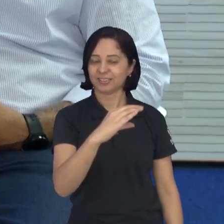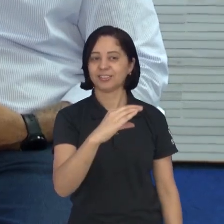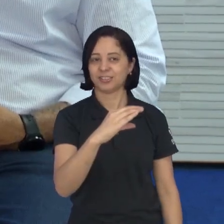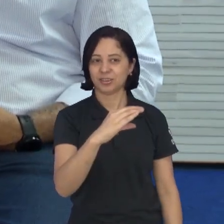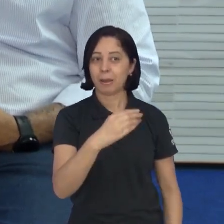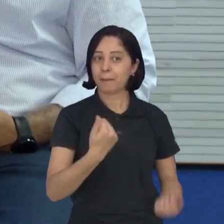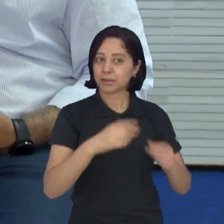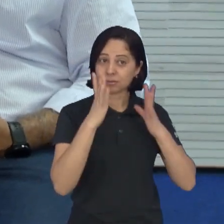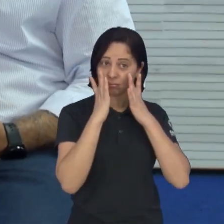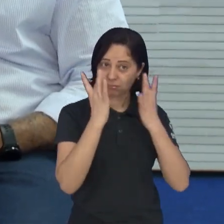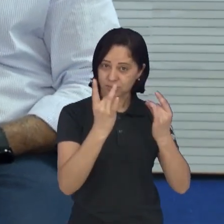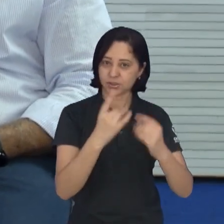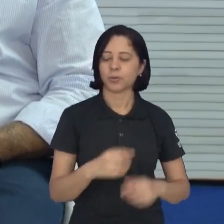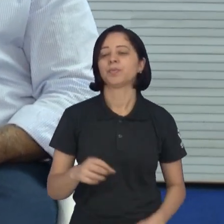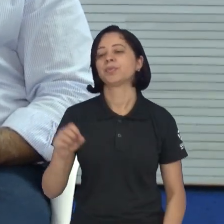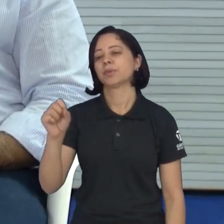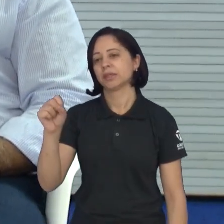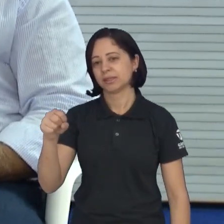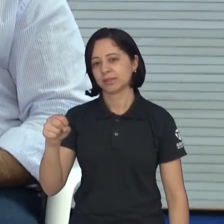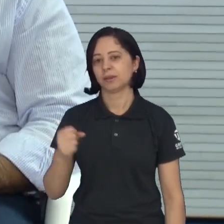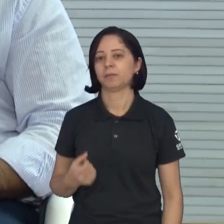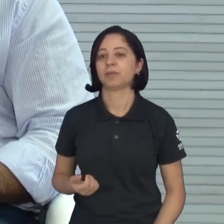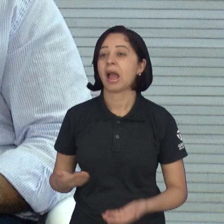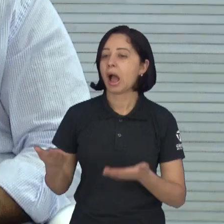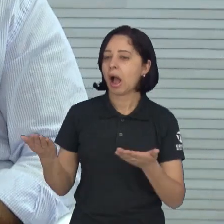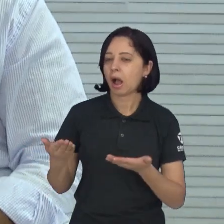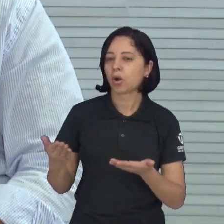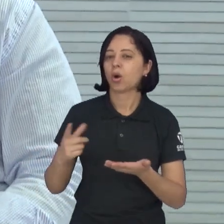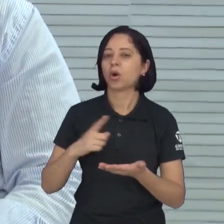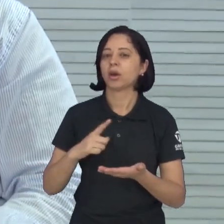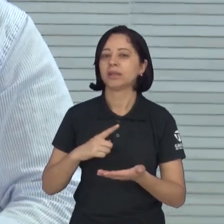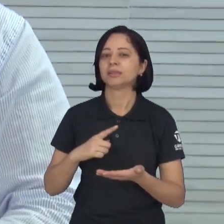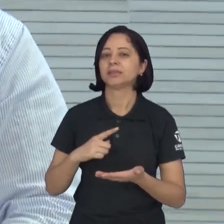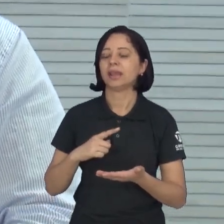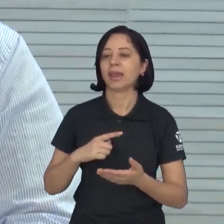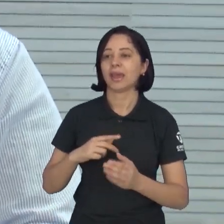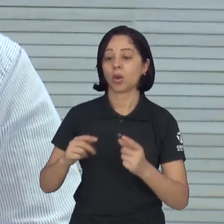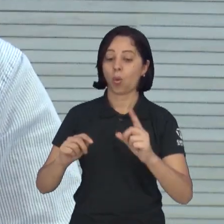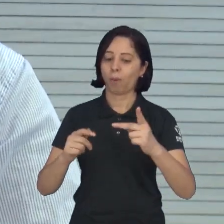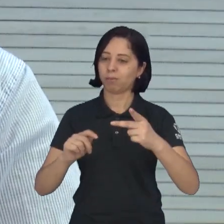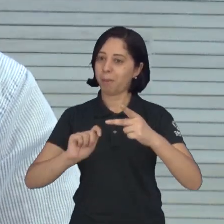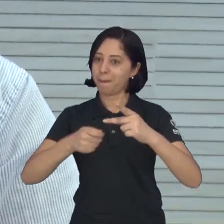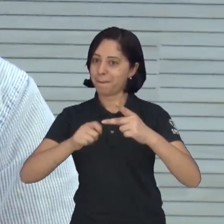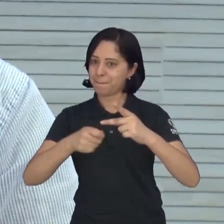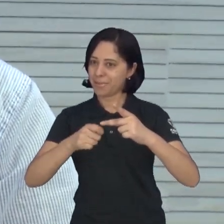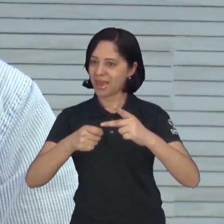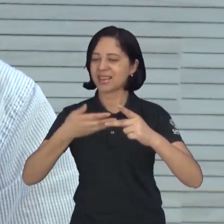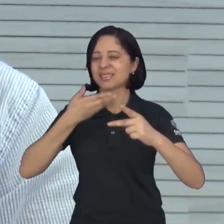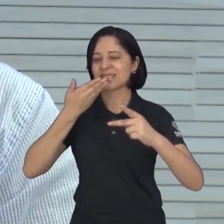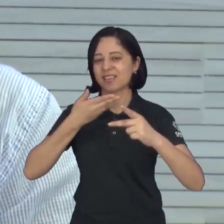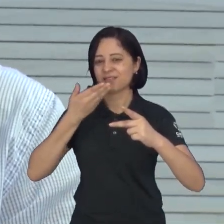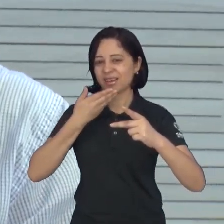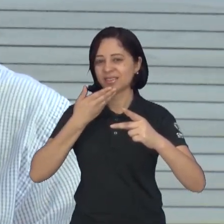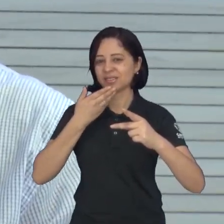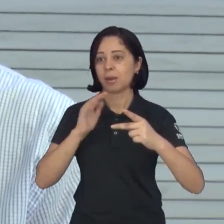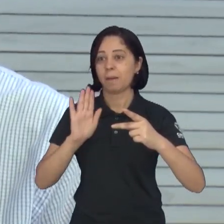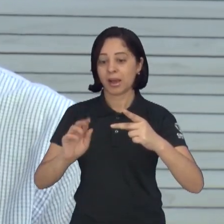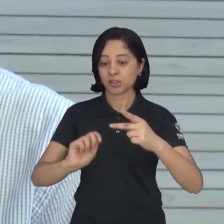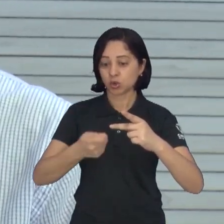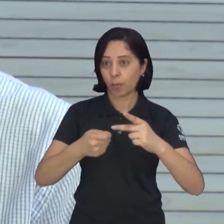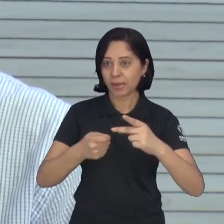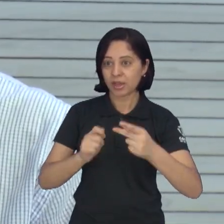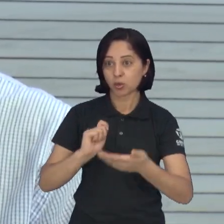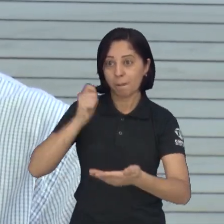isso. Sim, hoje nós temos uma modalidade muito útil que é o Pix. Mas o Pix ele é instantâneo, né? Como o nome